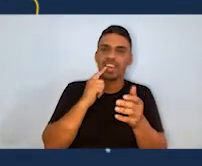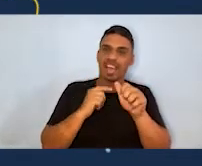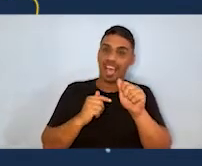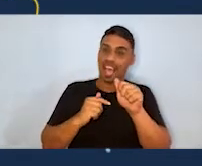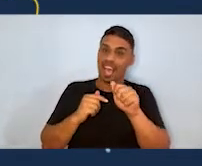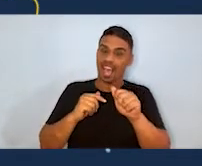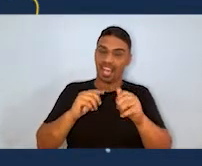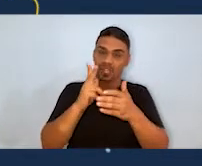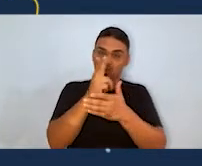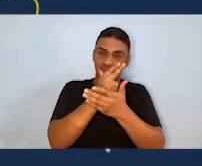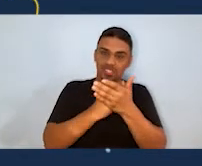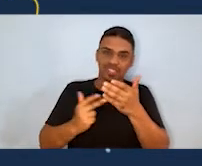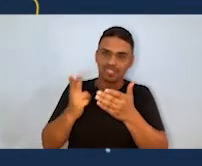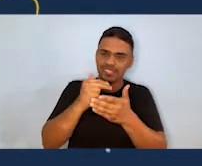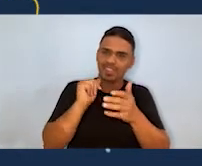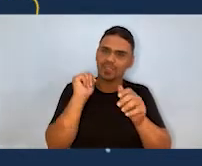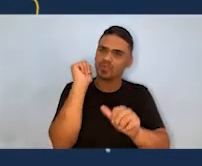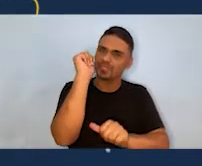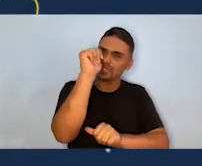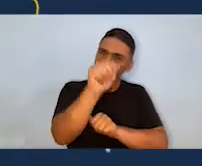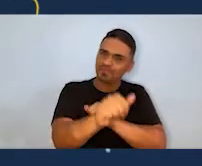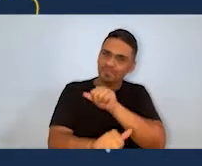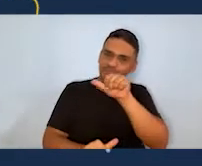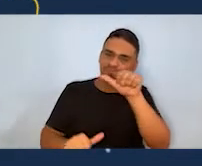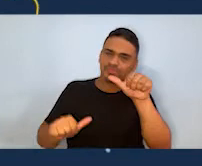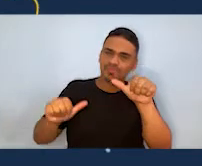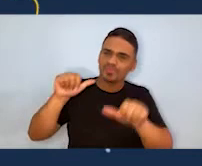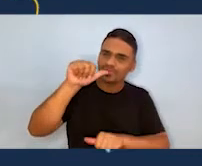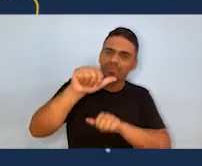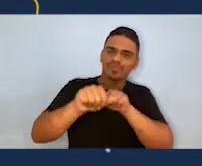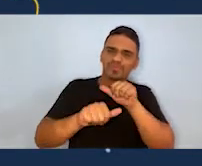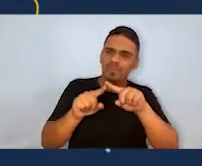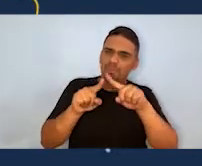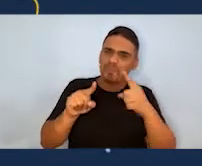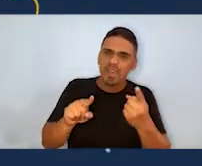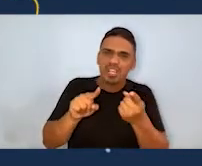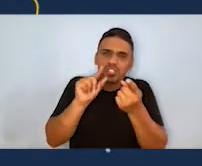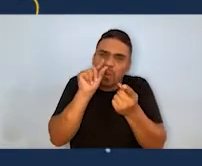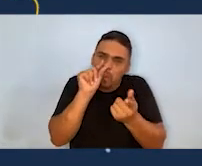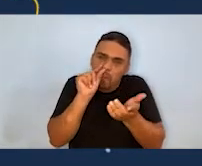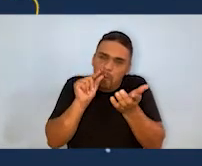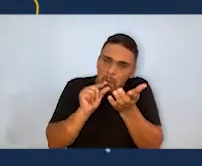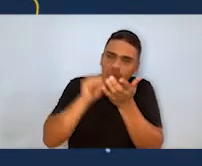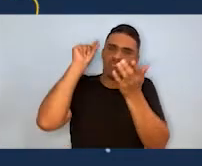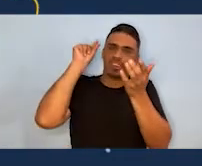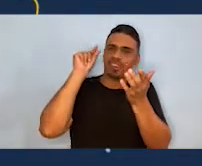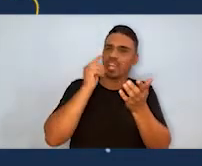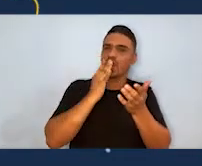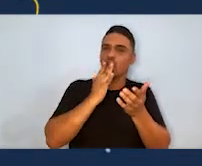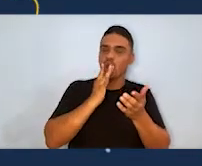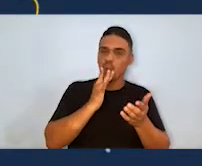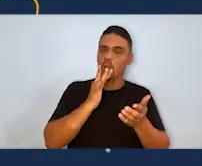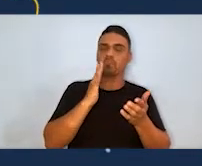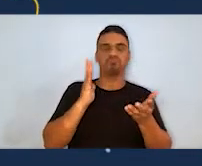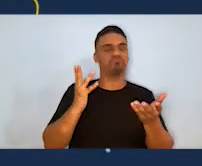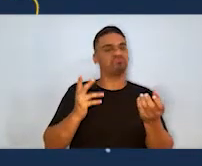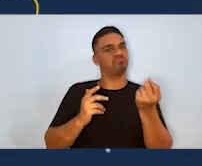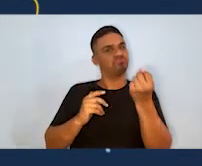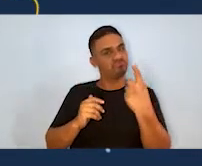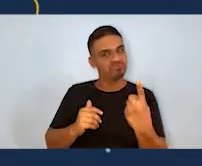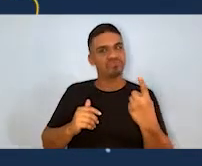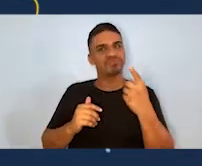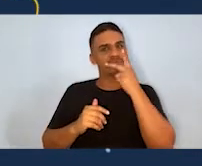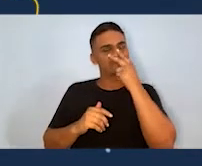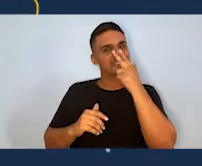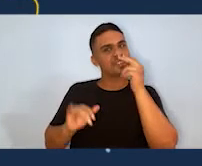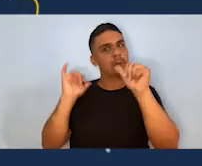começam a tomar outro rumo, e você fala, pô, mas eu só botei um pinguinho. Então, às vezes, isso também funciona para mal. Às vezes você